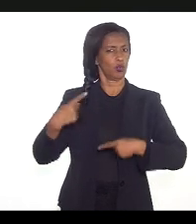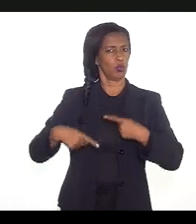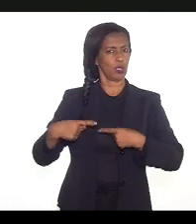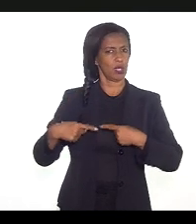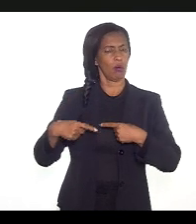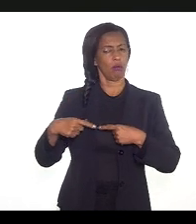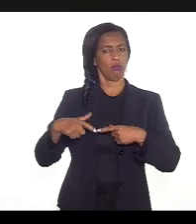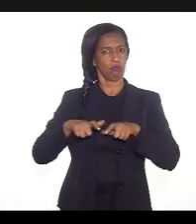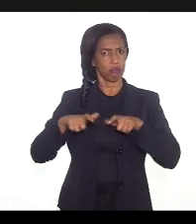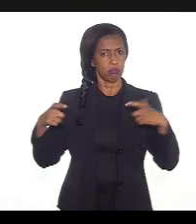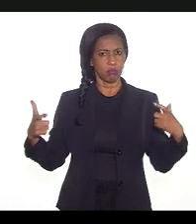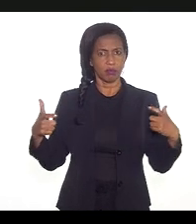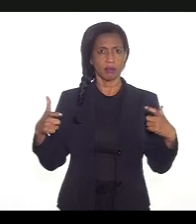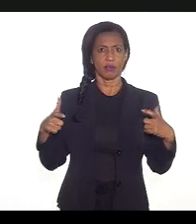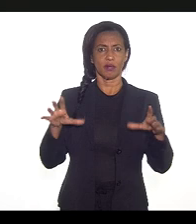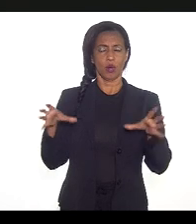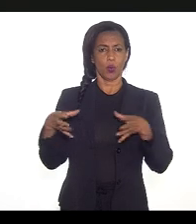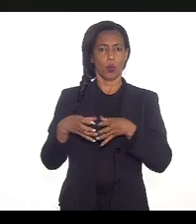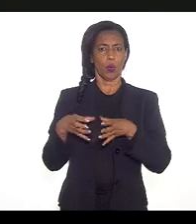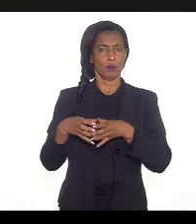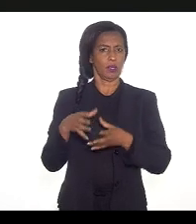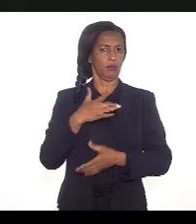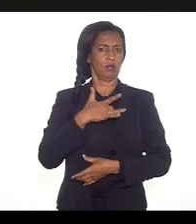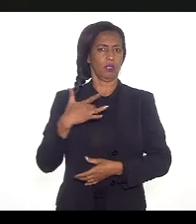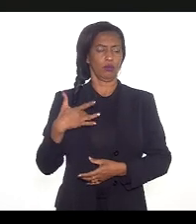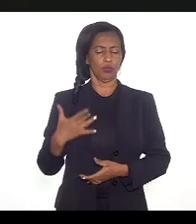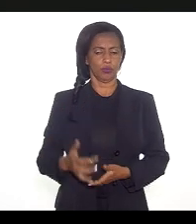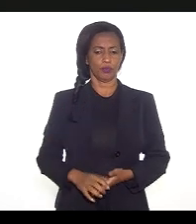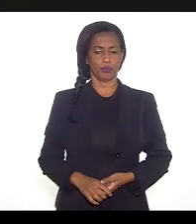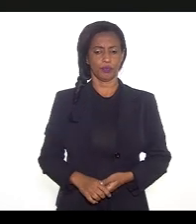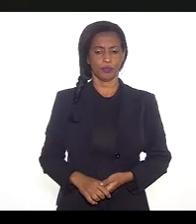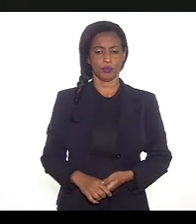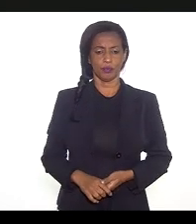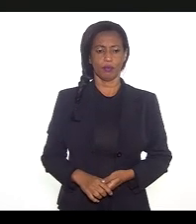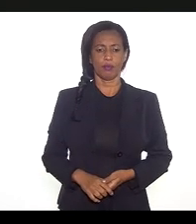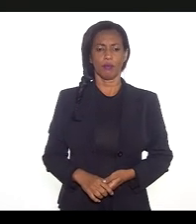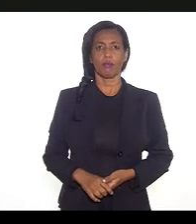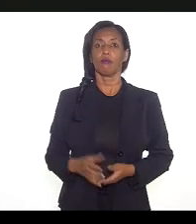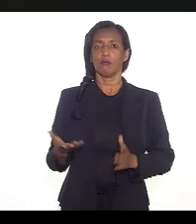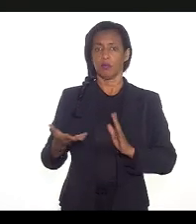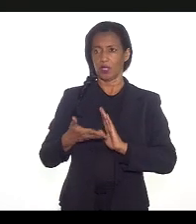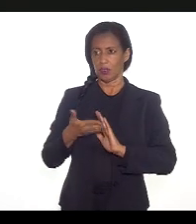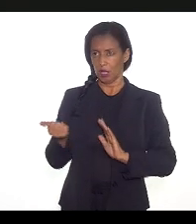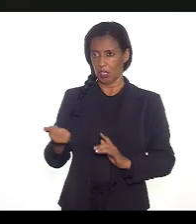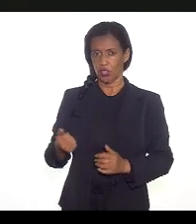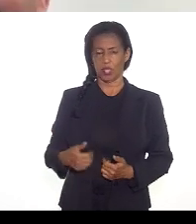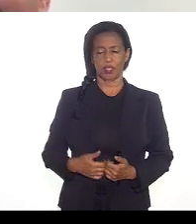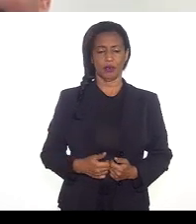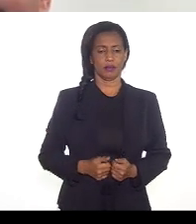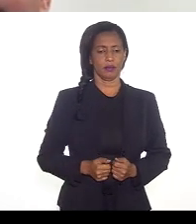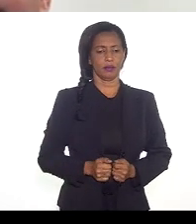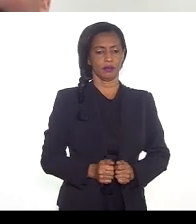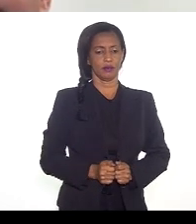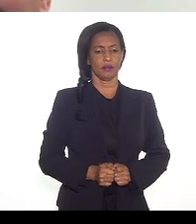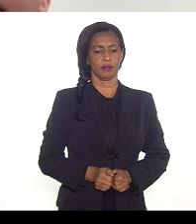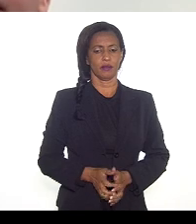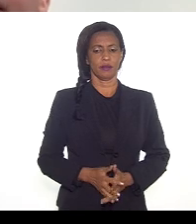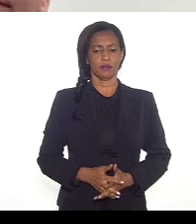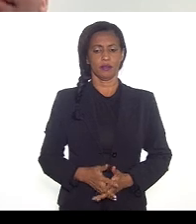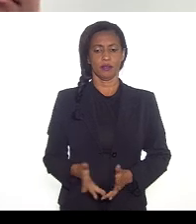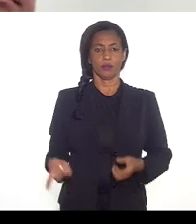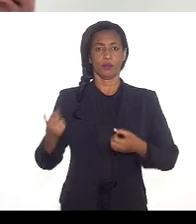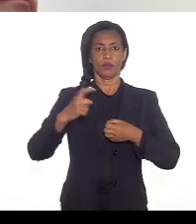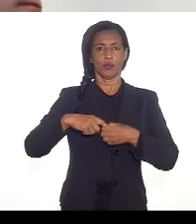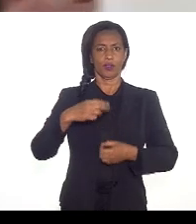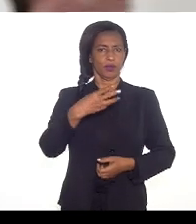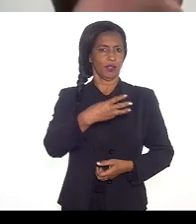ampla na Comissão de Saúde. Está retirado, deputado Rosenberg. Obrigado. Vamos voltar ao 32,